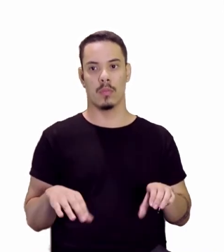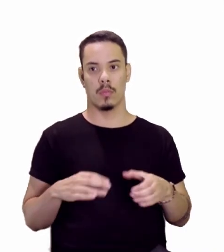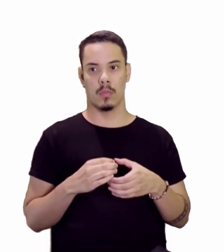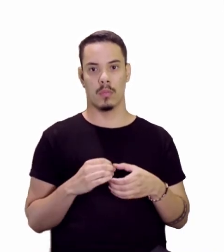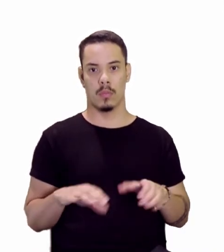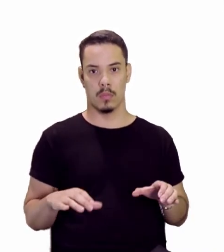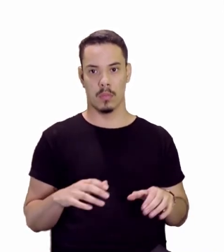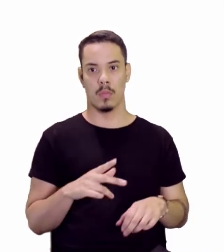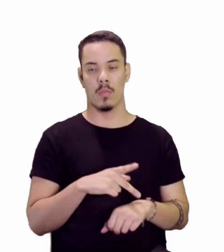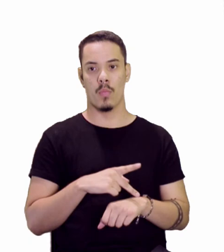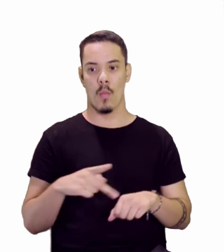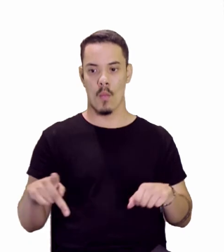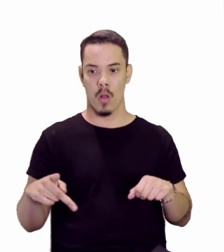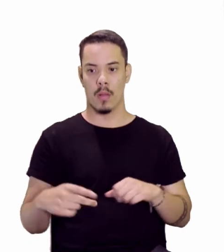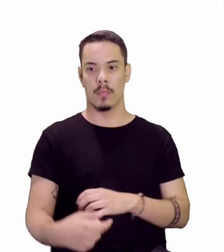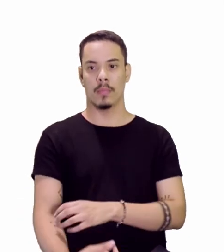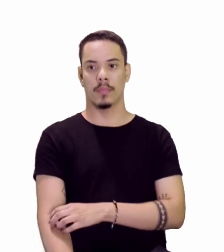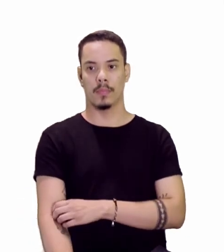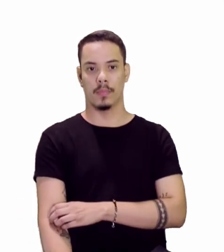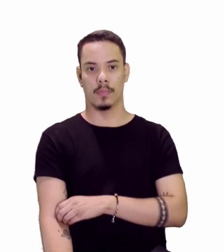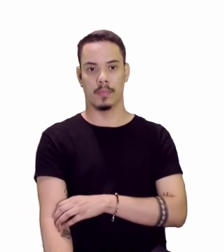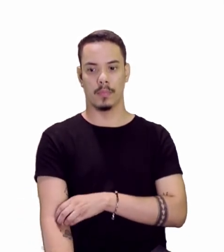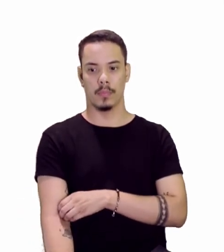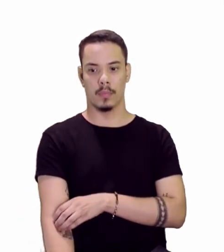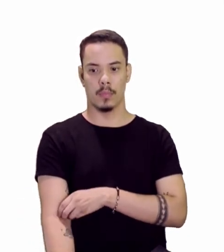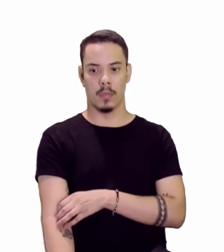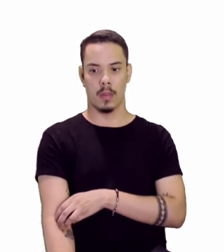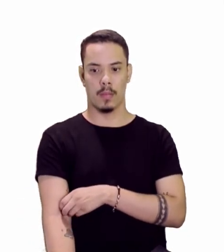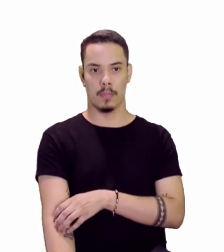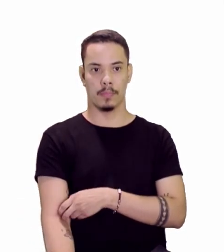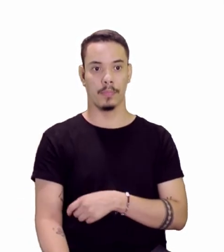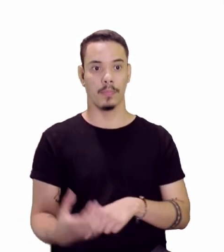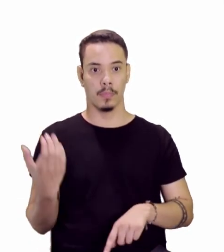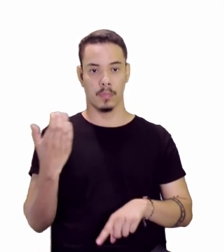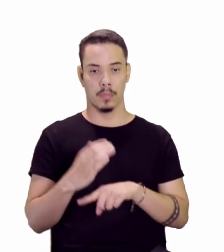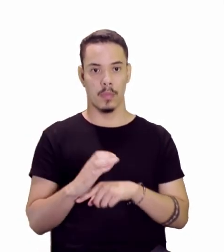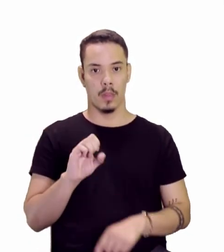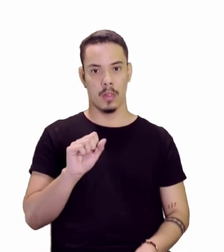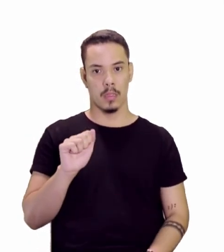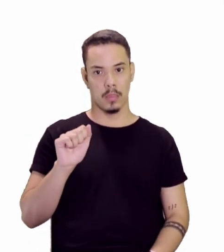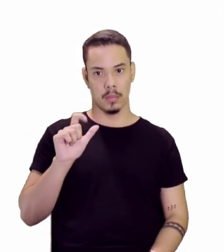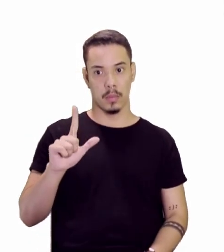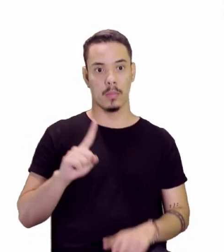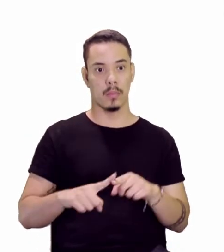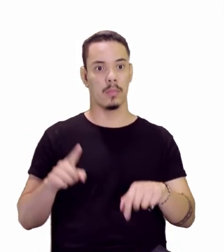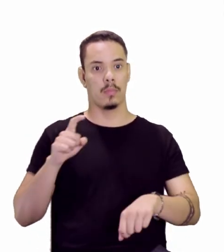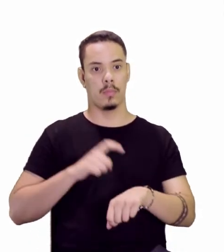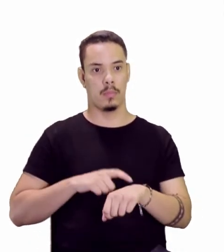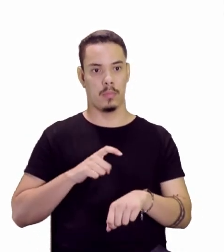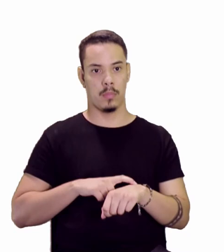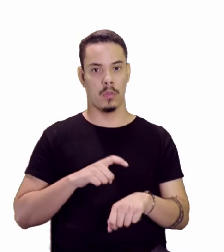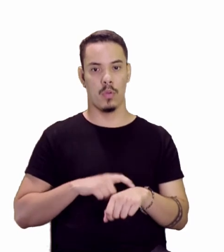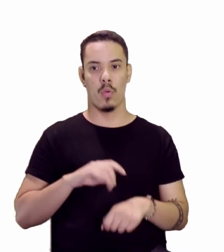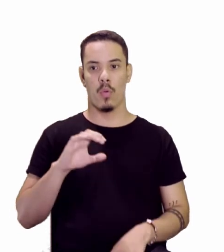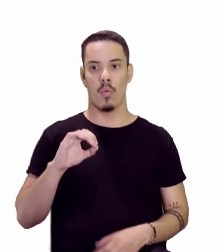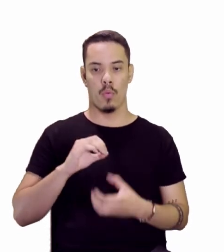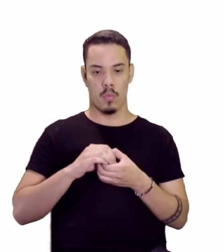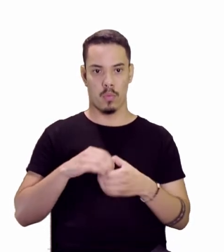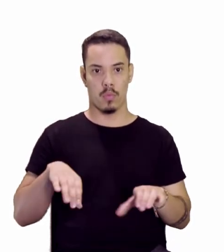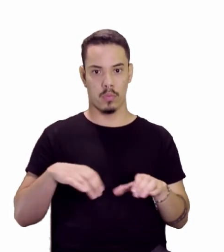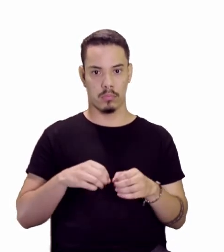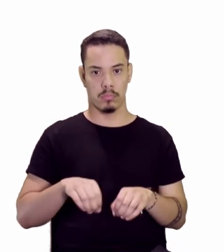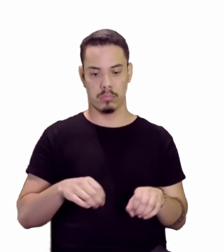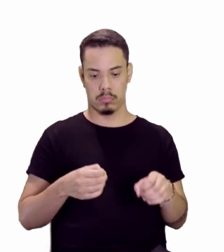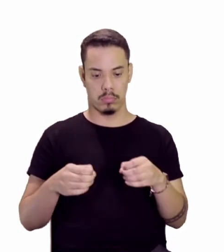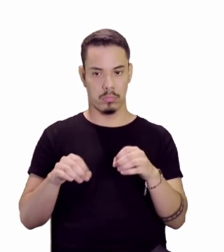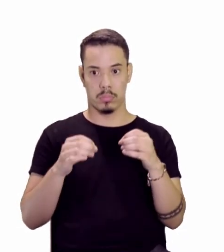água pura e adiciona-se aos poucos pequenas quantidades de sal. Num determinado momento, o ovo sobe e fica flutuando. Sendo